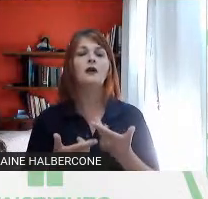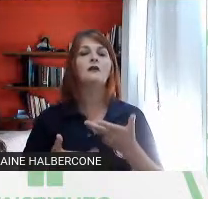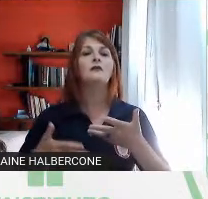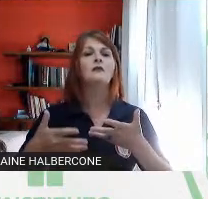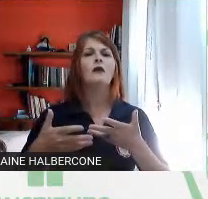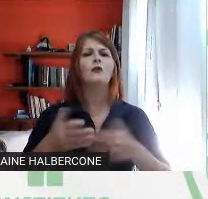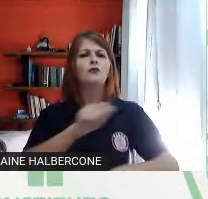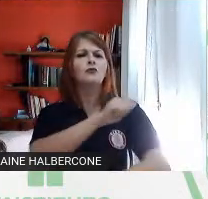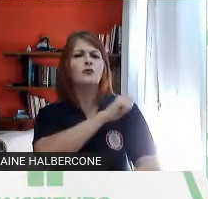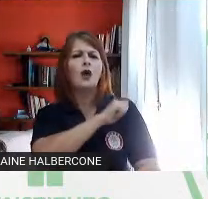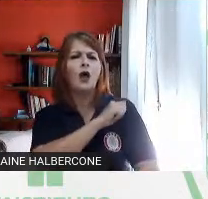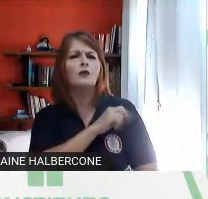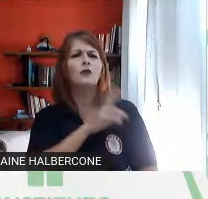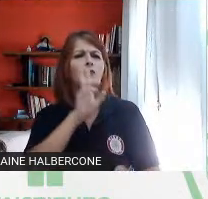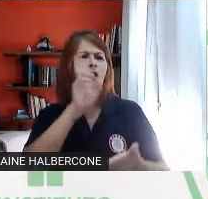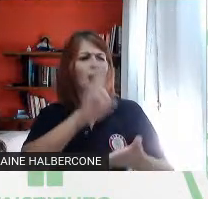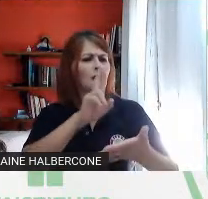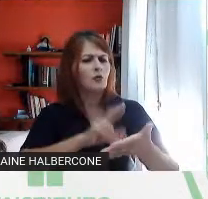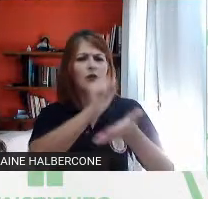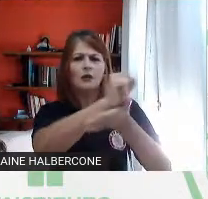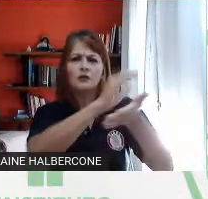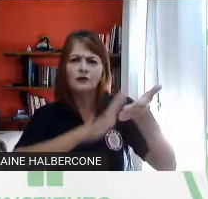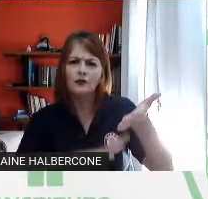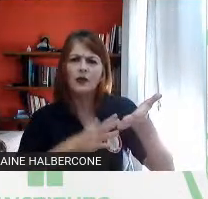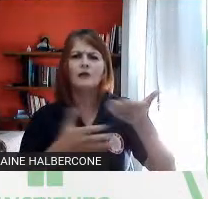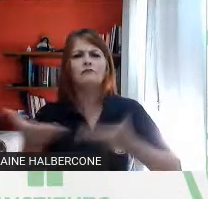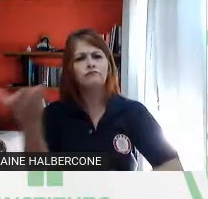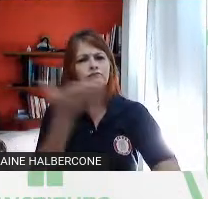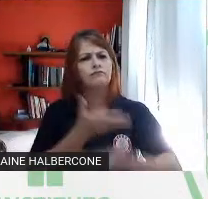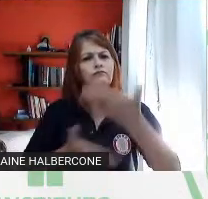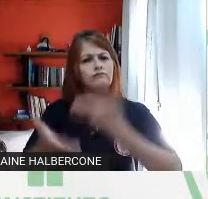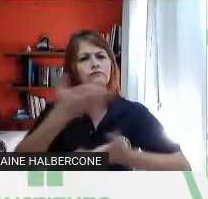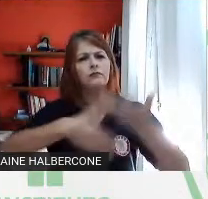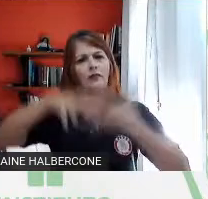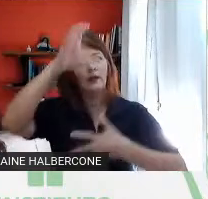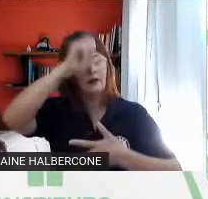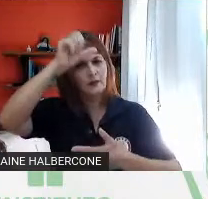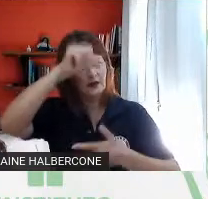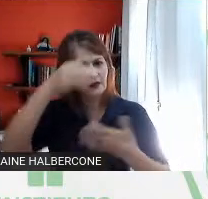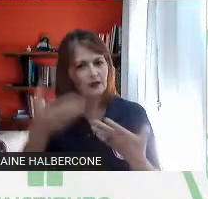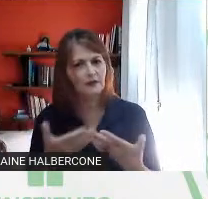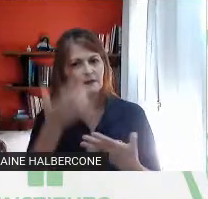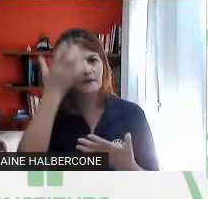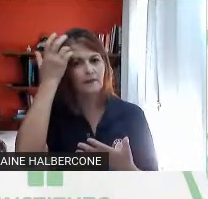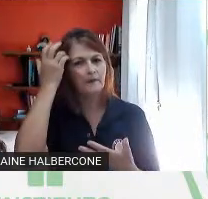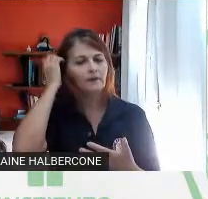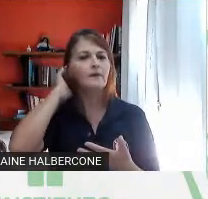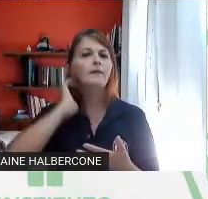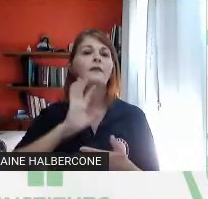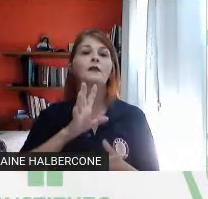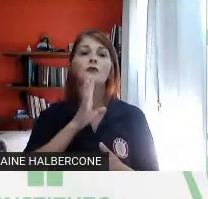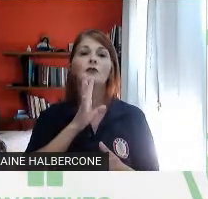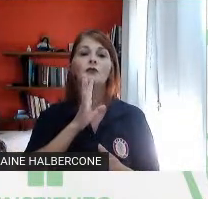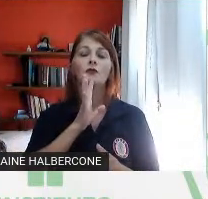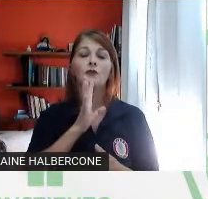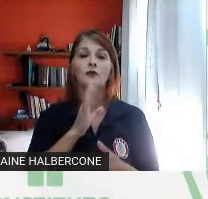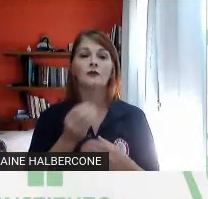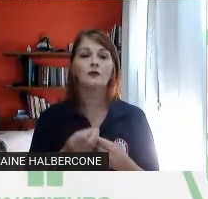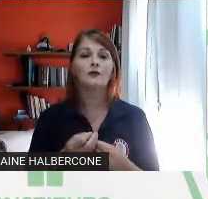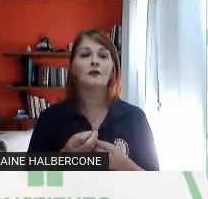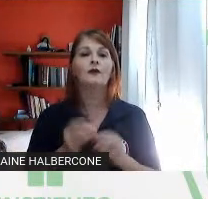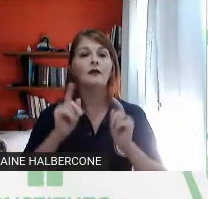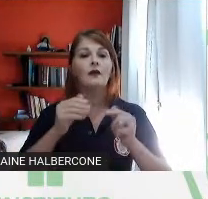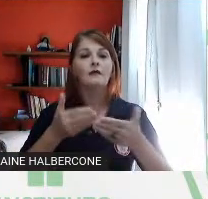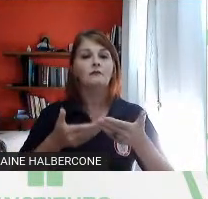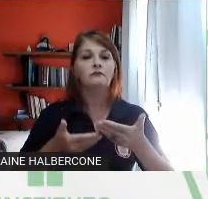estão resolvendo as atividades, também é uma forma de aprendizagem, para que esse conhecimento seja